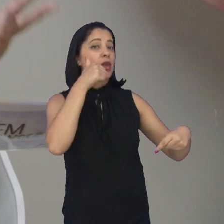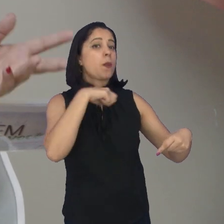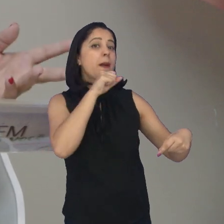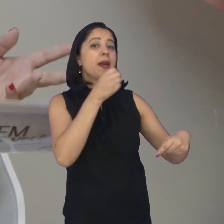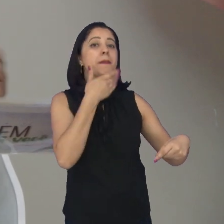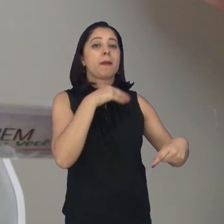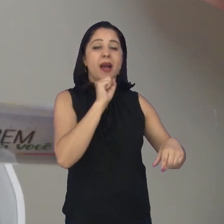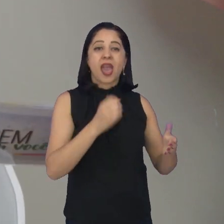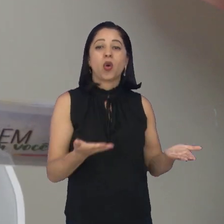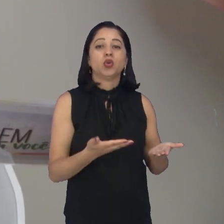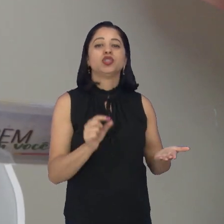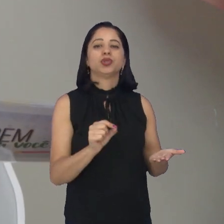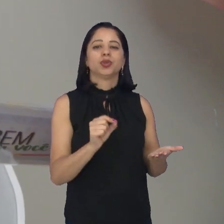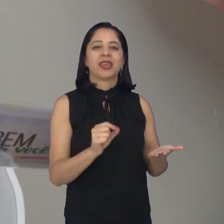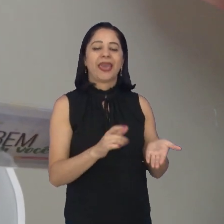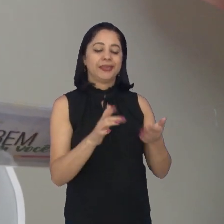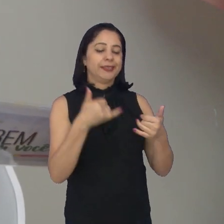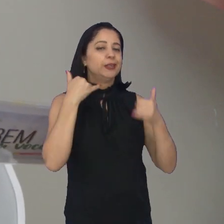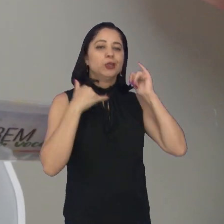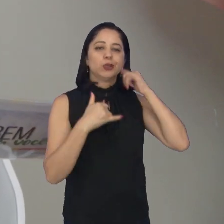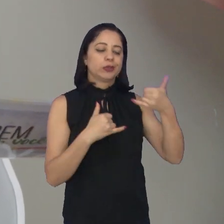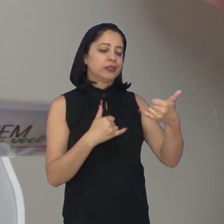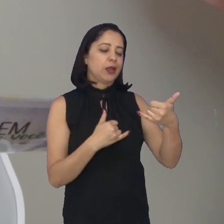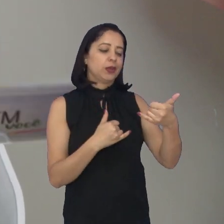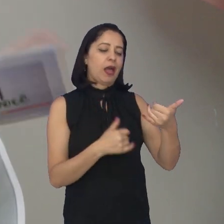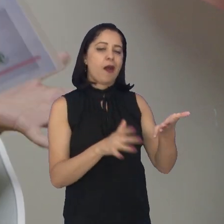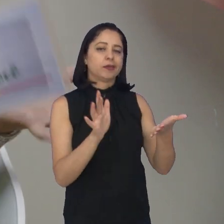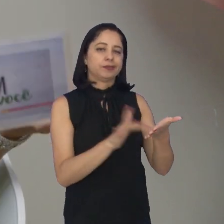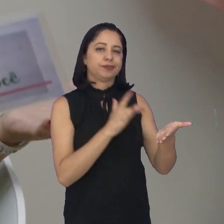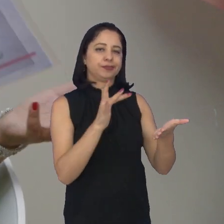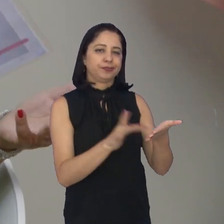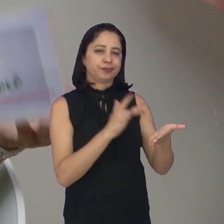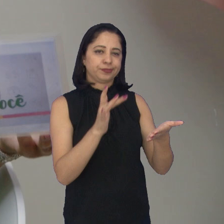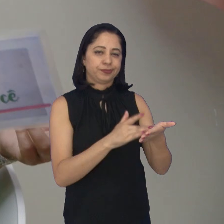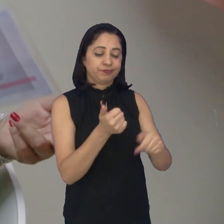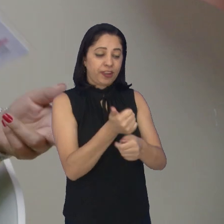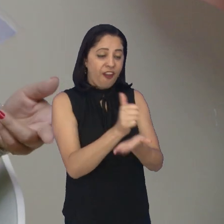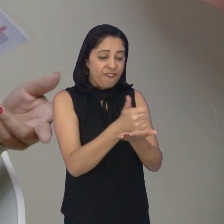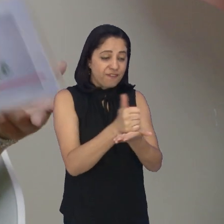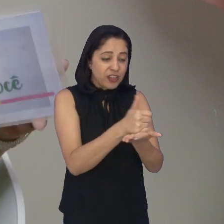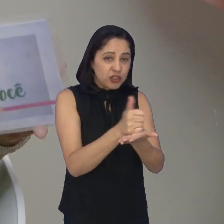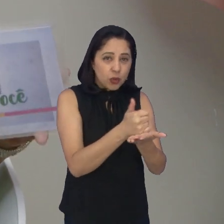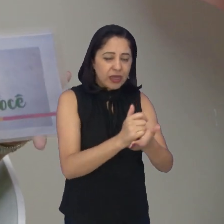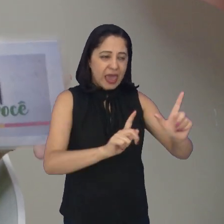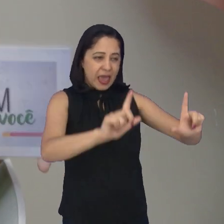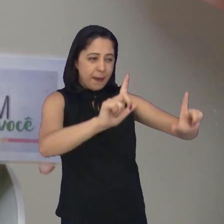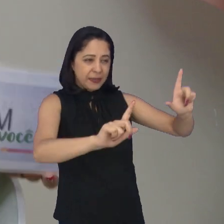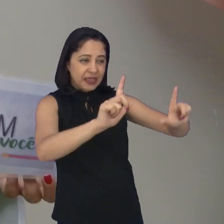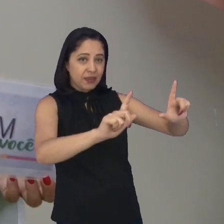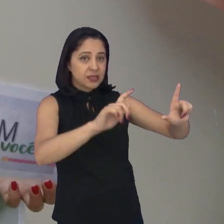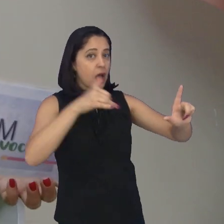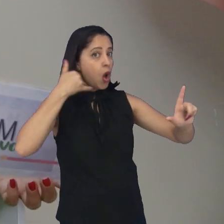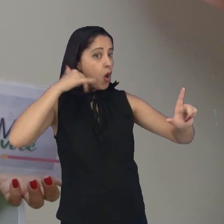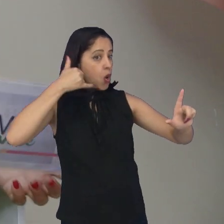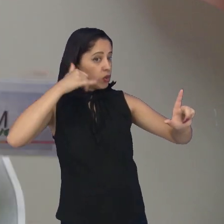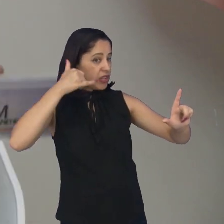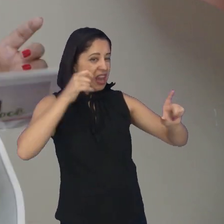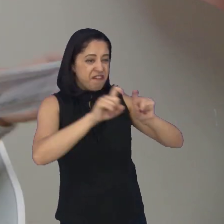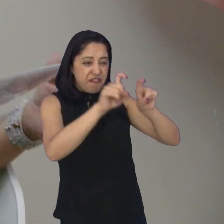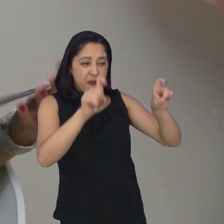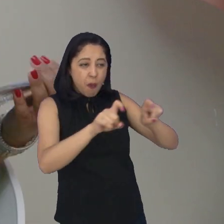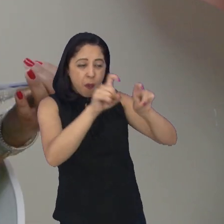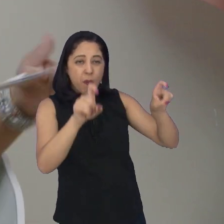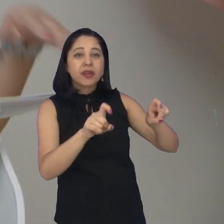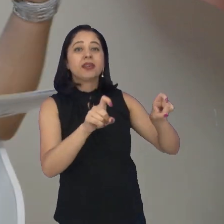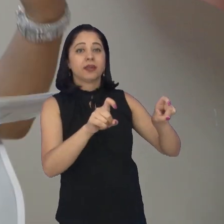dias atuais é a questão das telas. Meu Deus do céu, controlar videogame, televisão, o próprio telefone mesmo, celular, né, o tempo